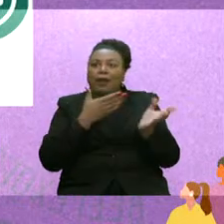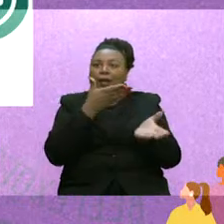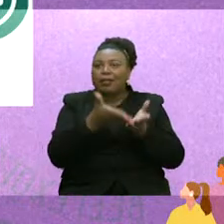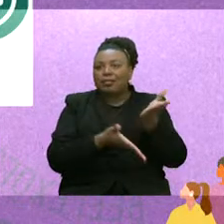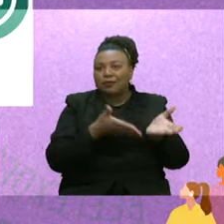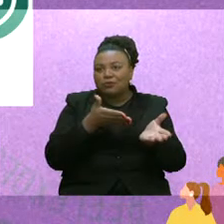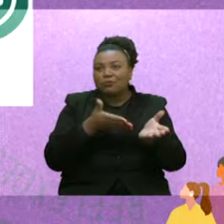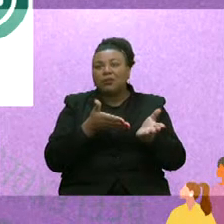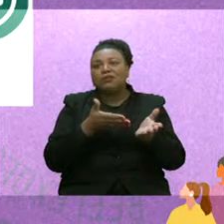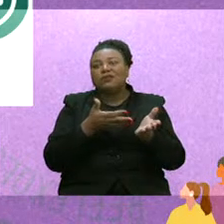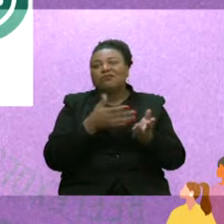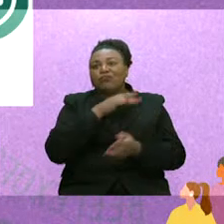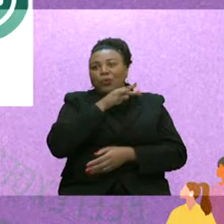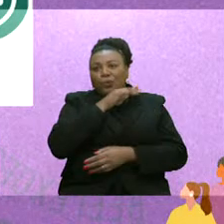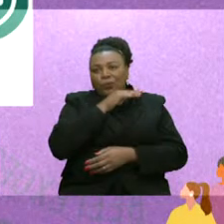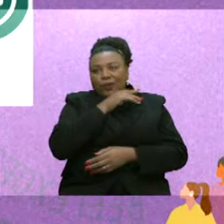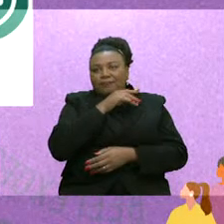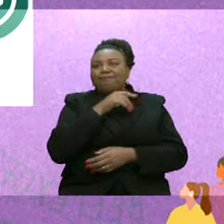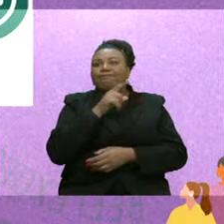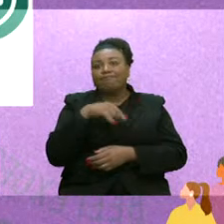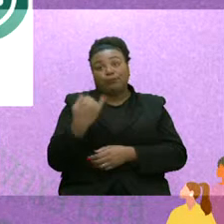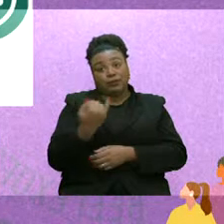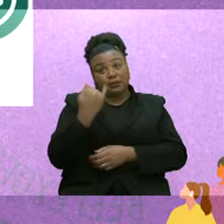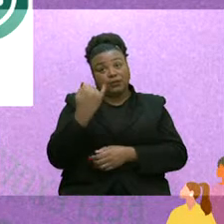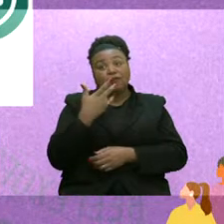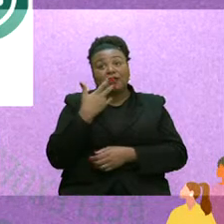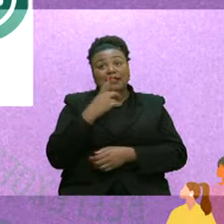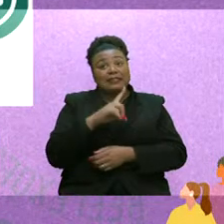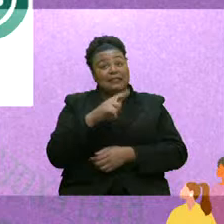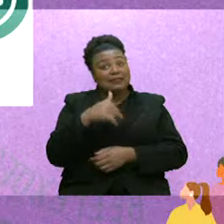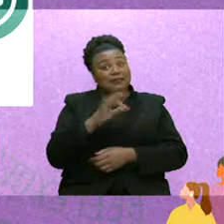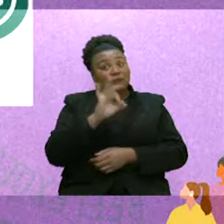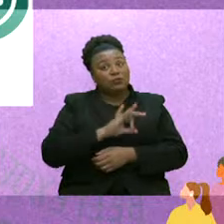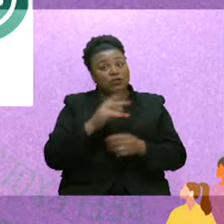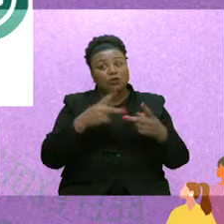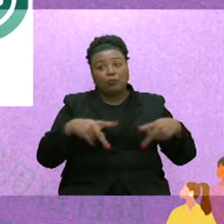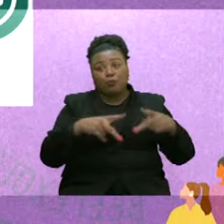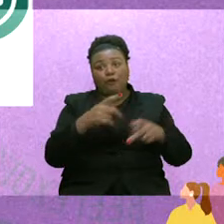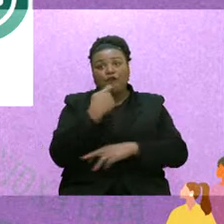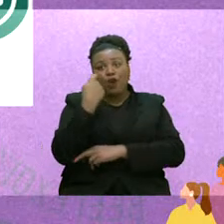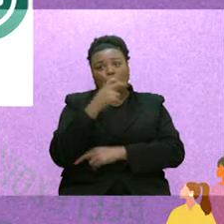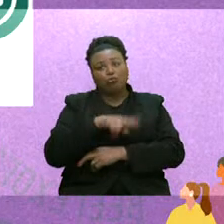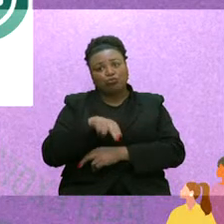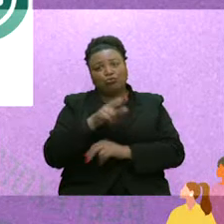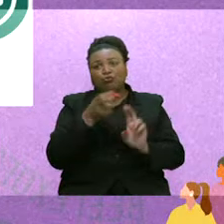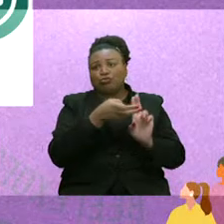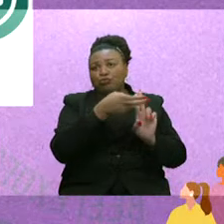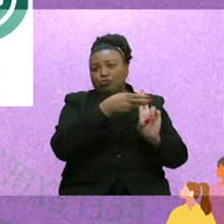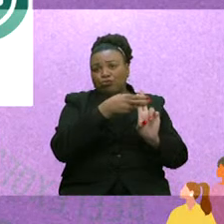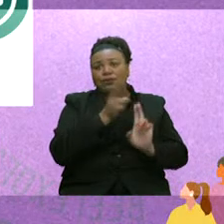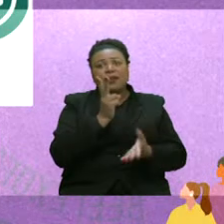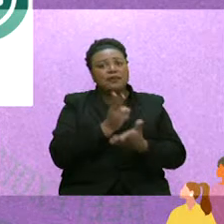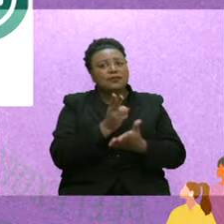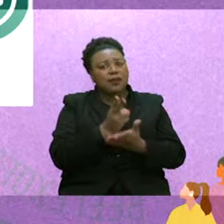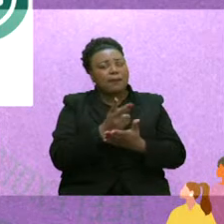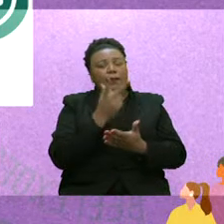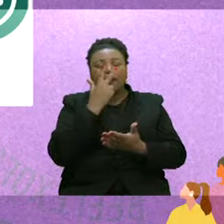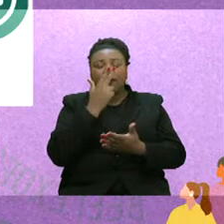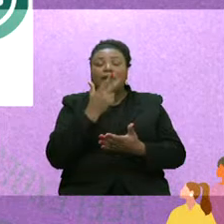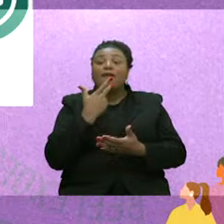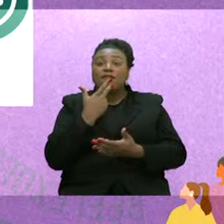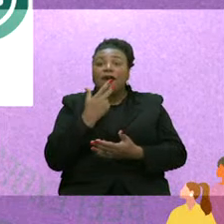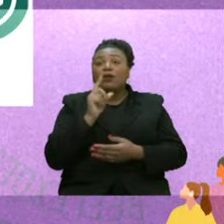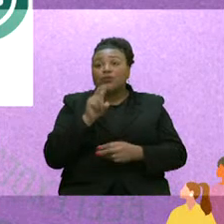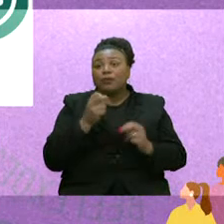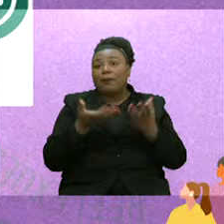atendimento desqualificado. Isso é importante a gente ter ali 17% dos gaúchos que usam o SUS sempre ou de forma híbrida, falam